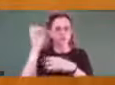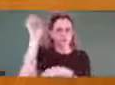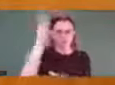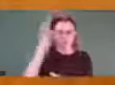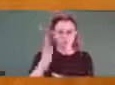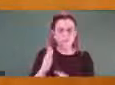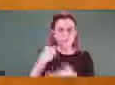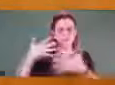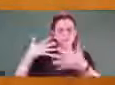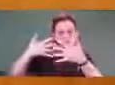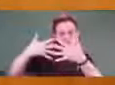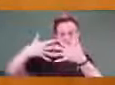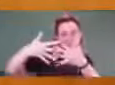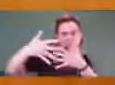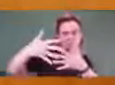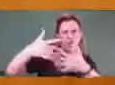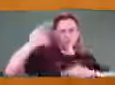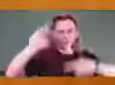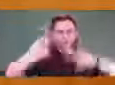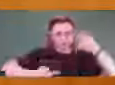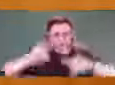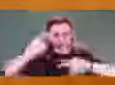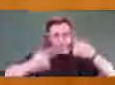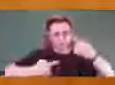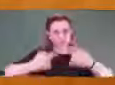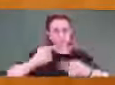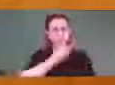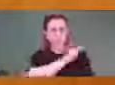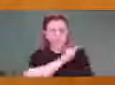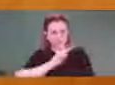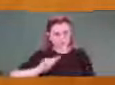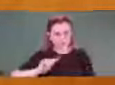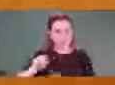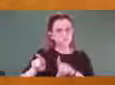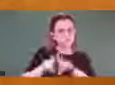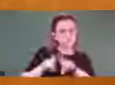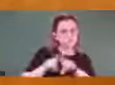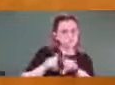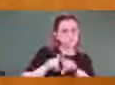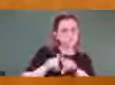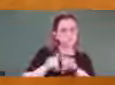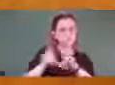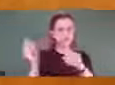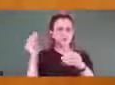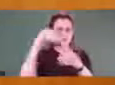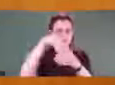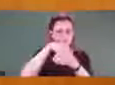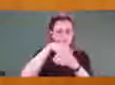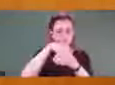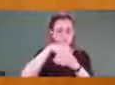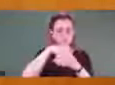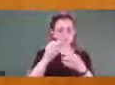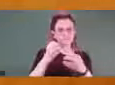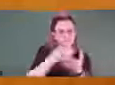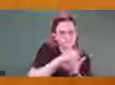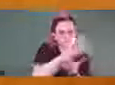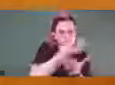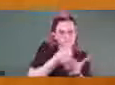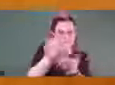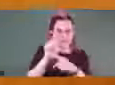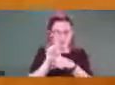nos nossos governos e a centralidade da participação através da gestão compartilhada o